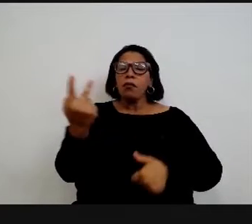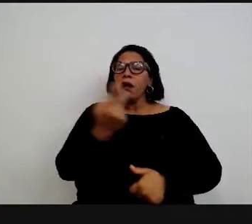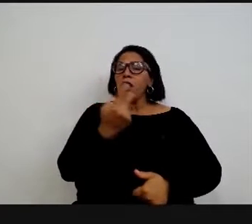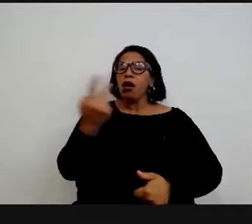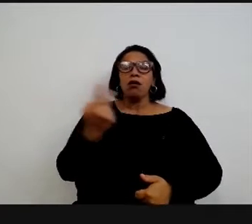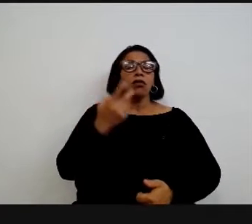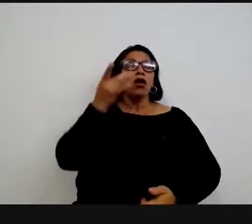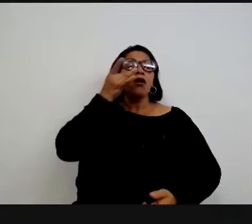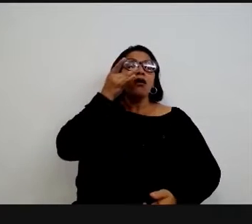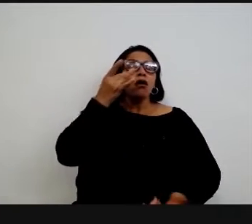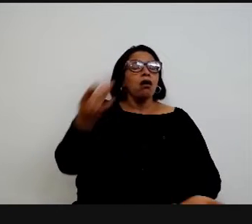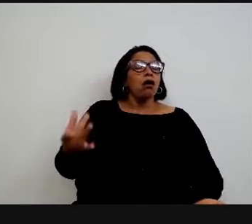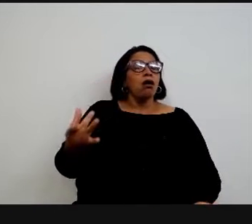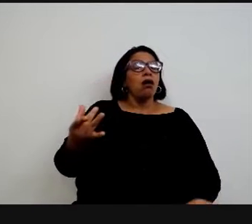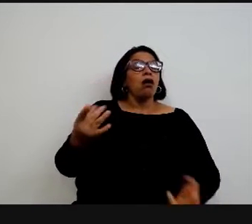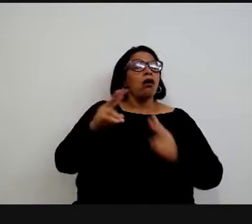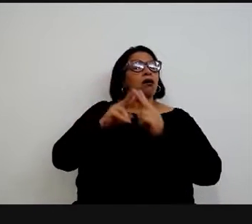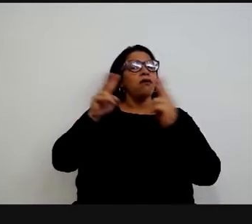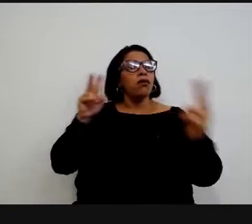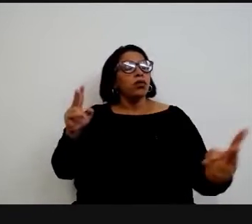diferentes das suas. Né?